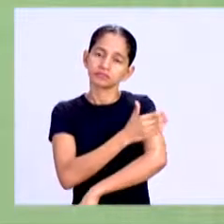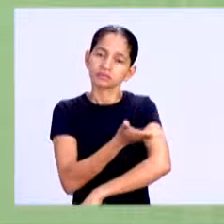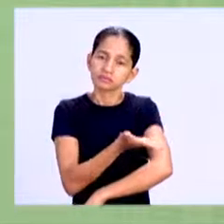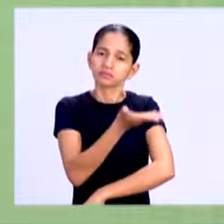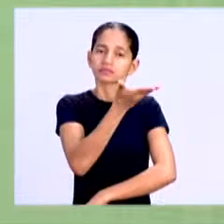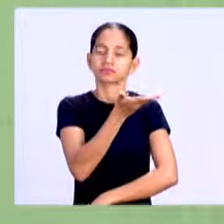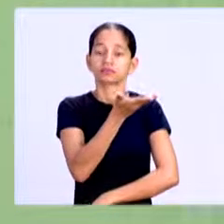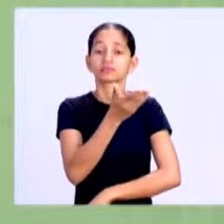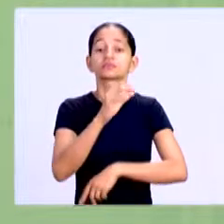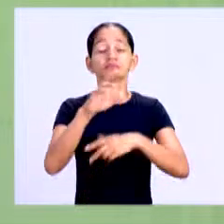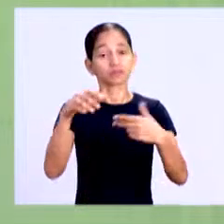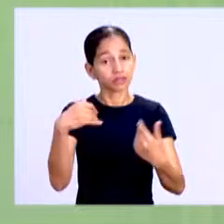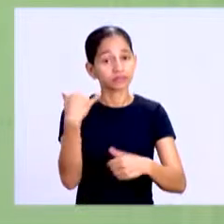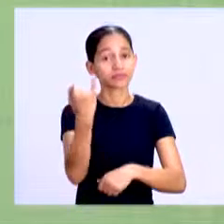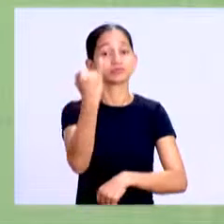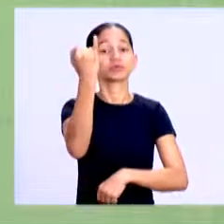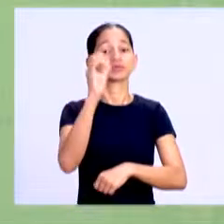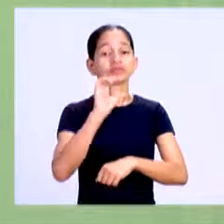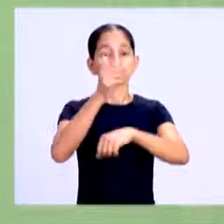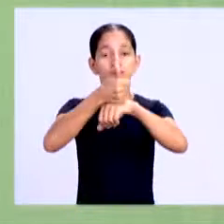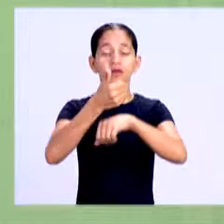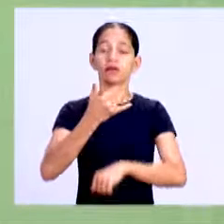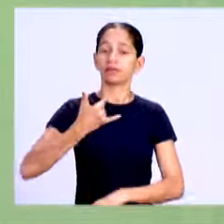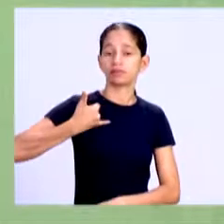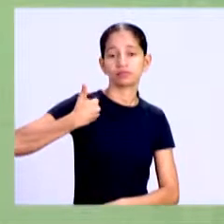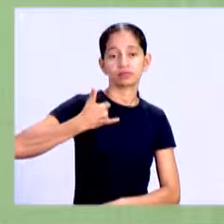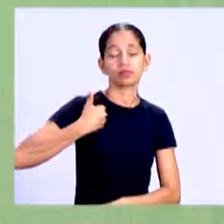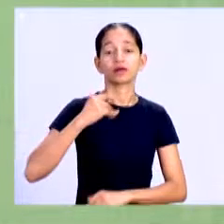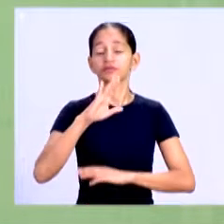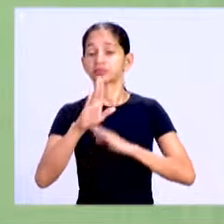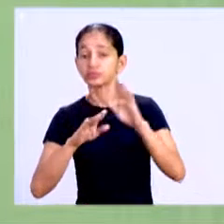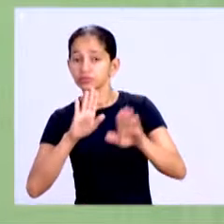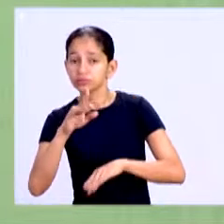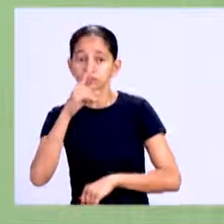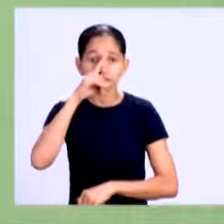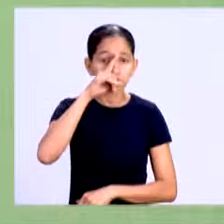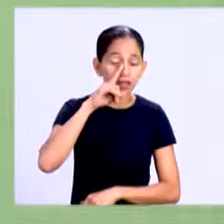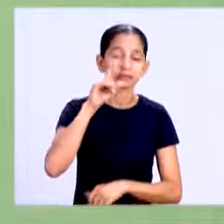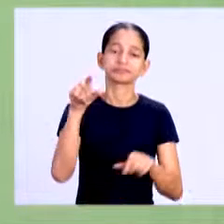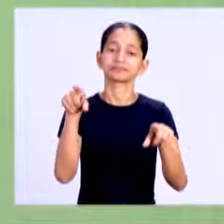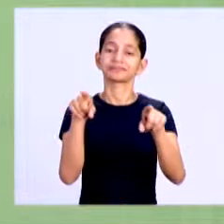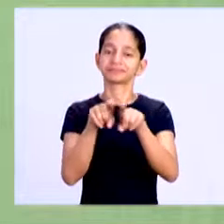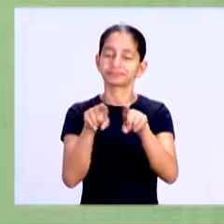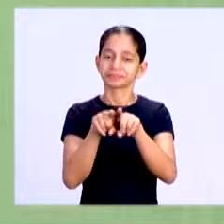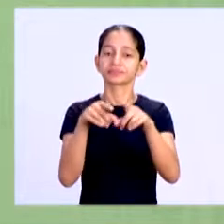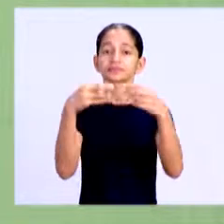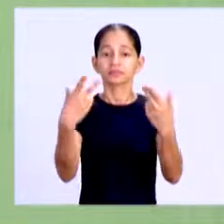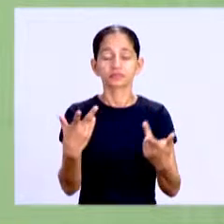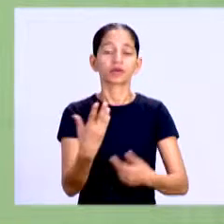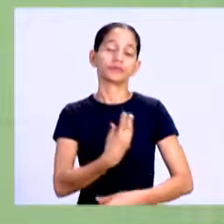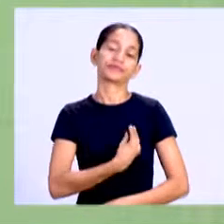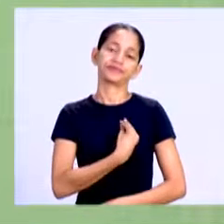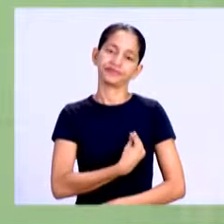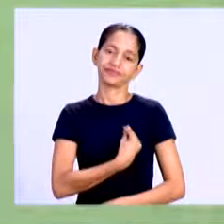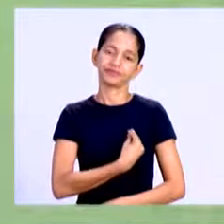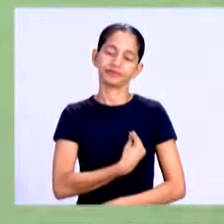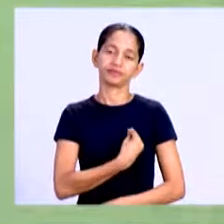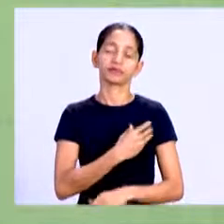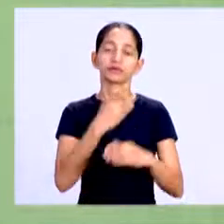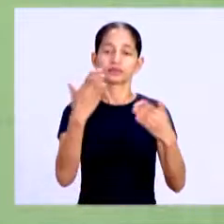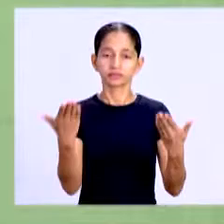que principalmente nesta faixa de idade traz muitos riscos à saúde, inclusive à vida. A